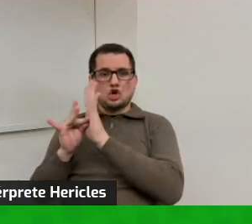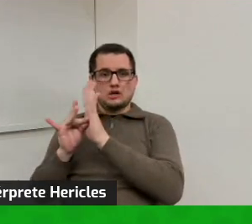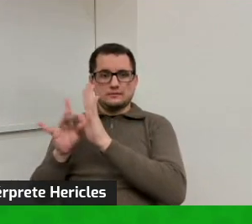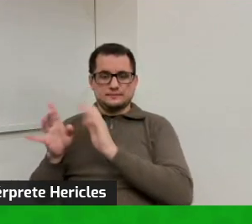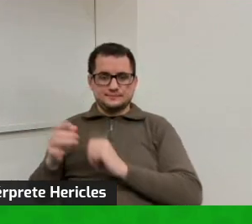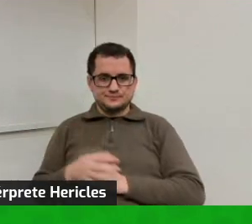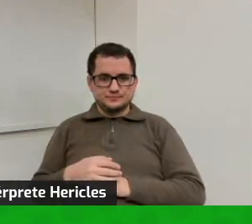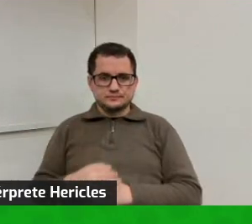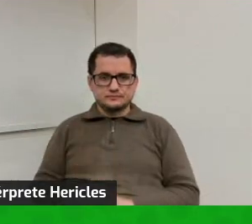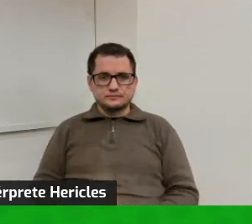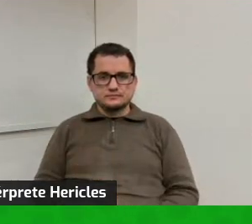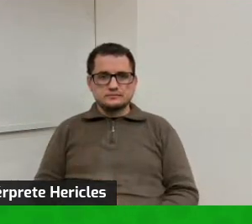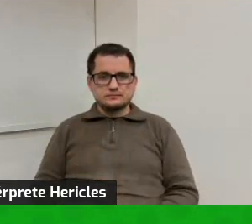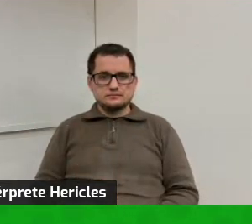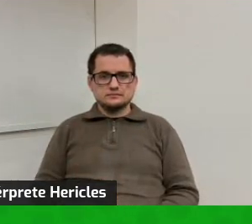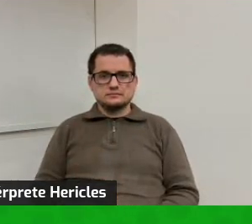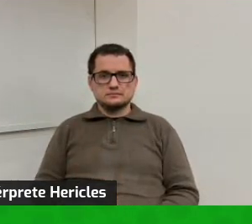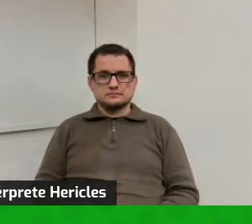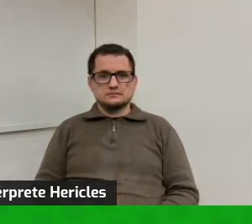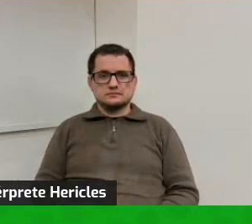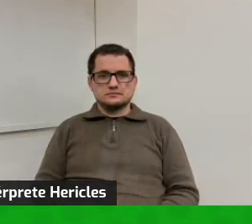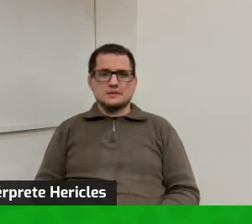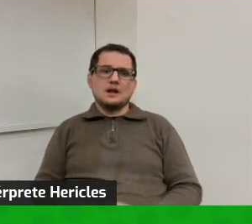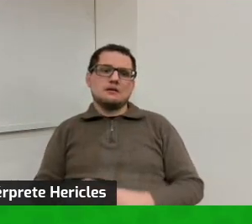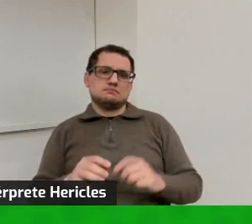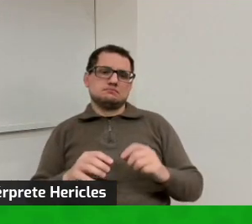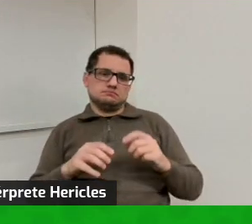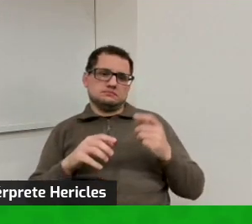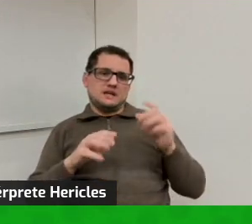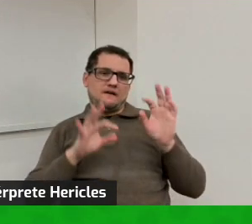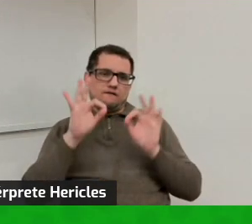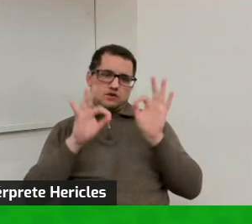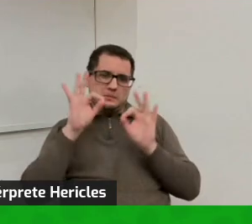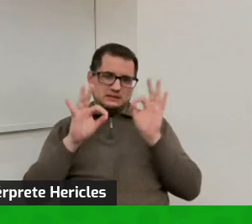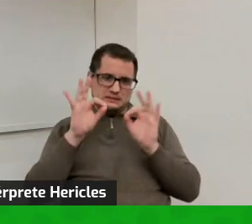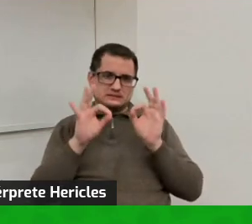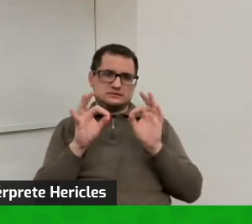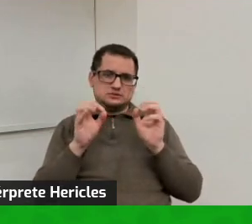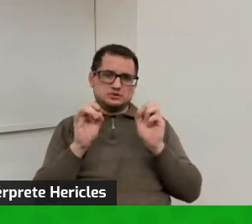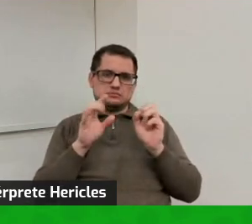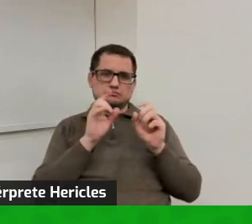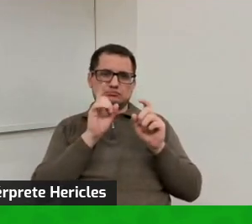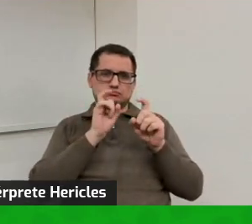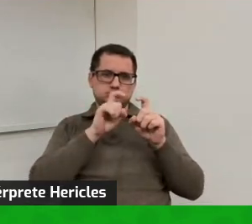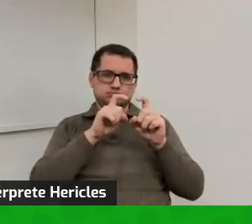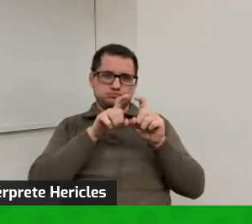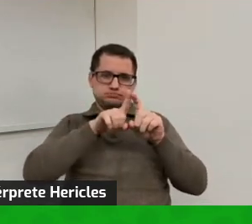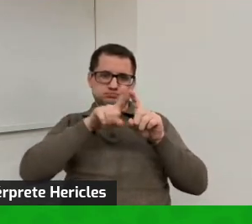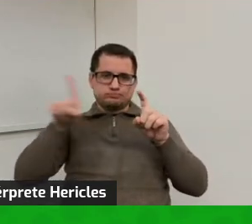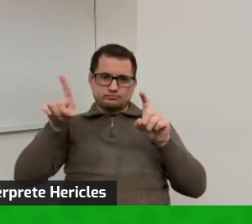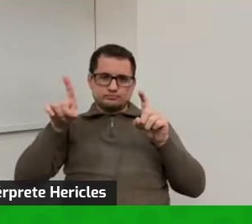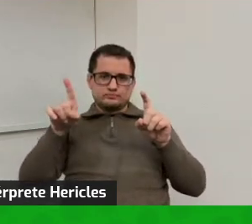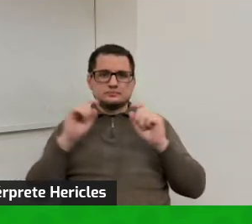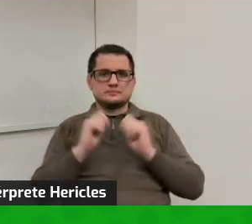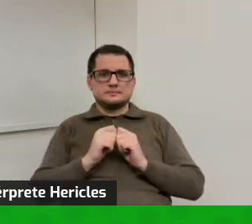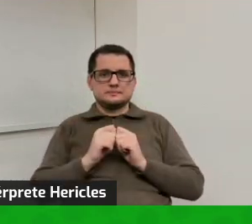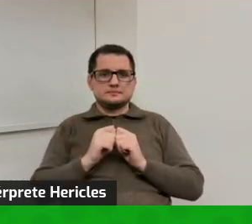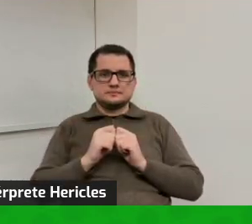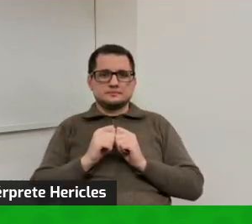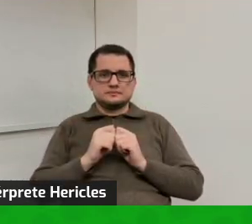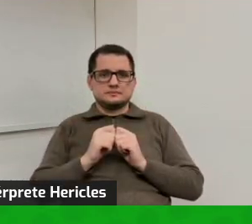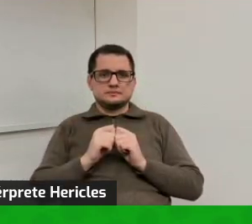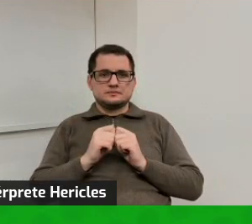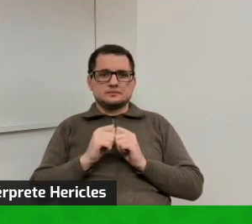Ctrl+V. Perdeu a minha formatação aqui de planilha, dou 2 cliques. Ou então, clico